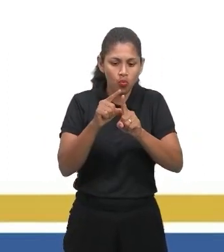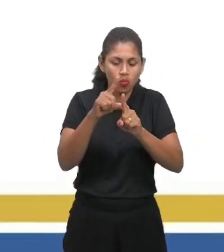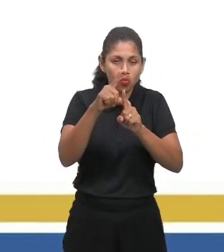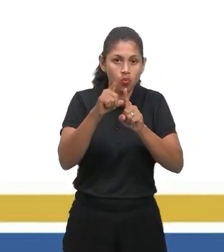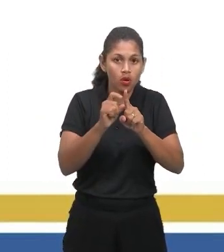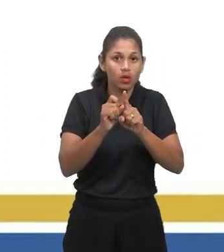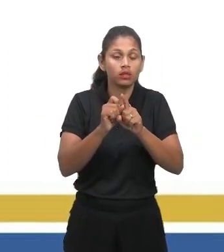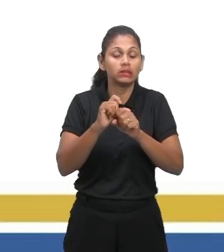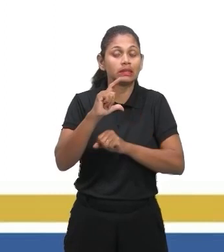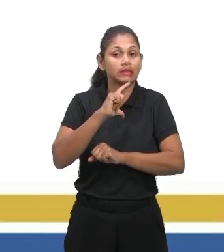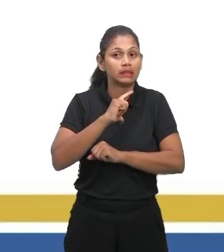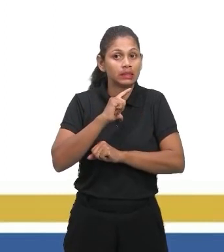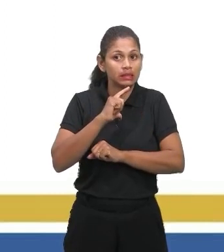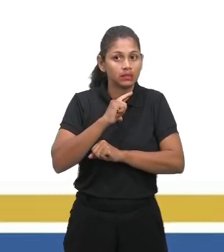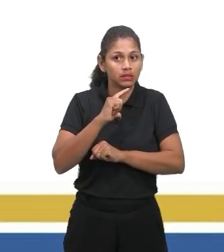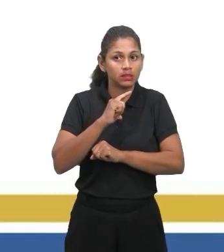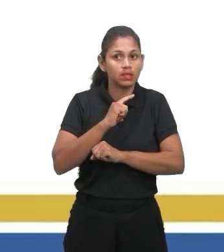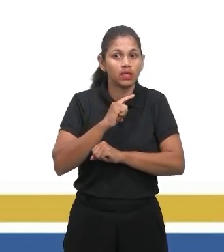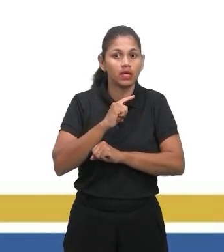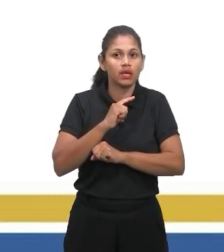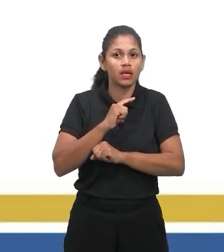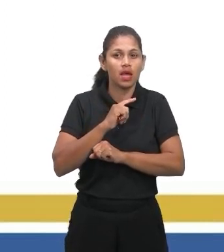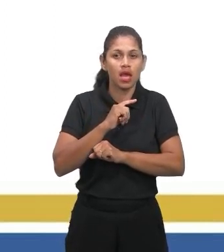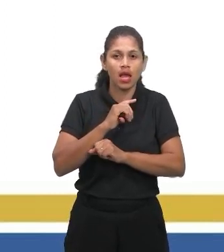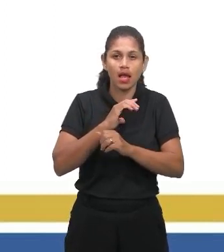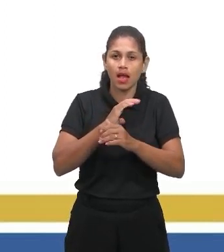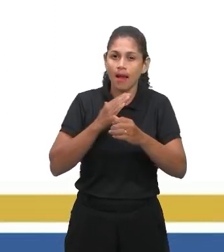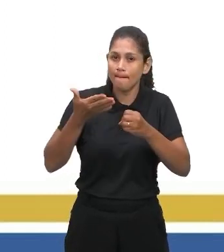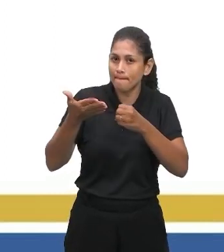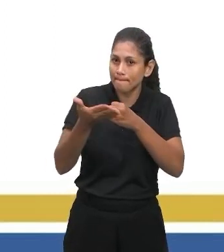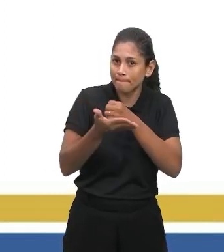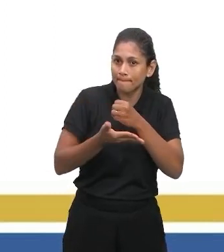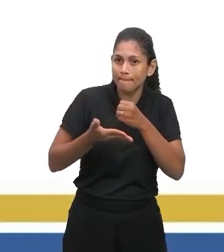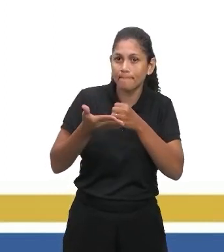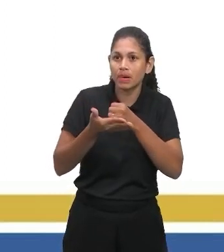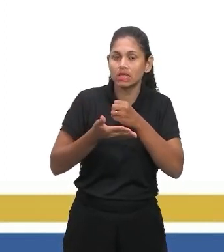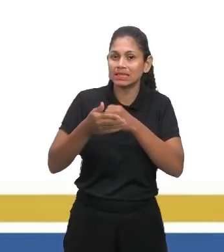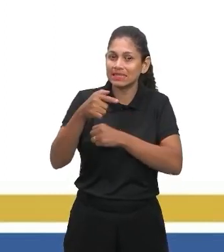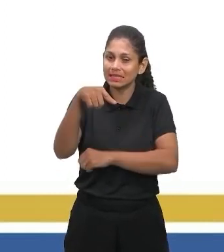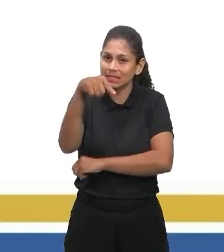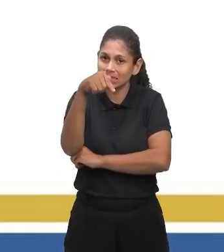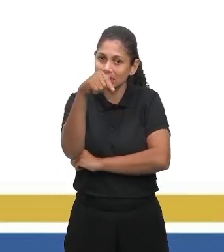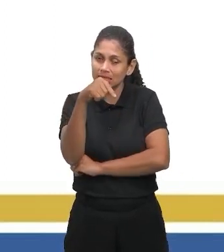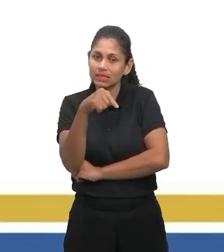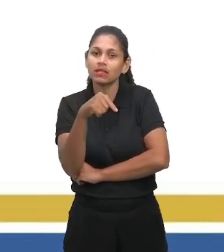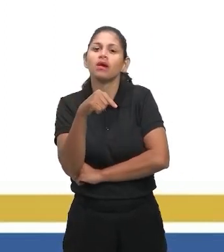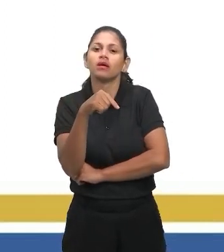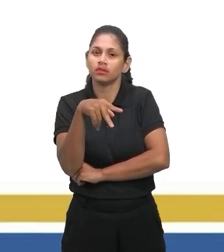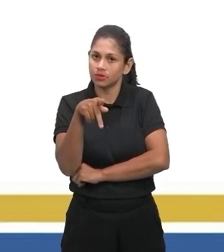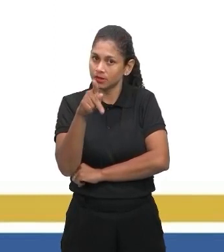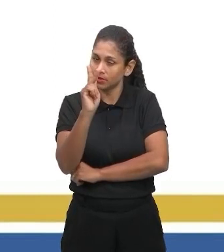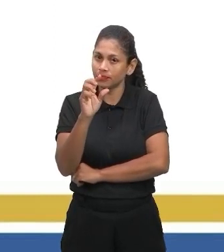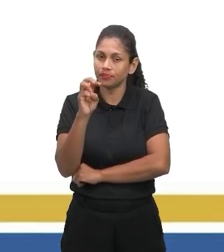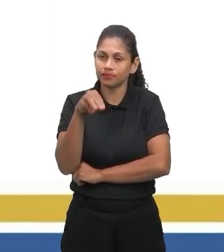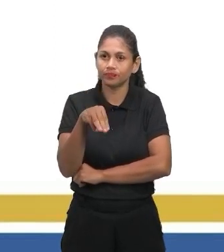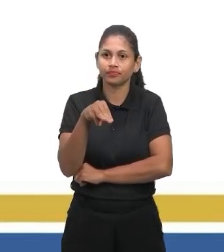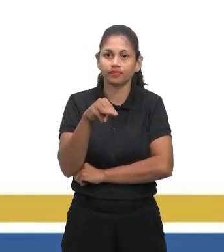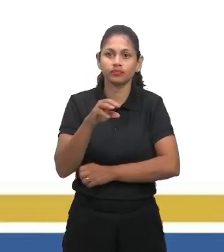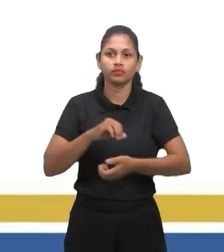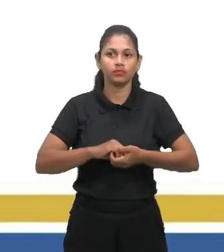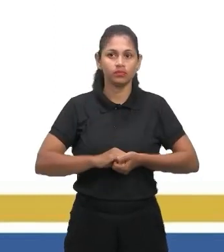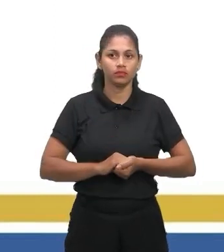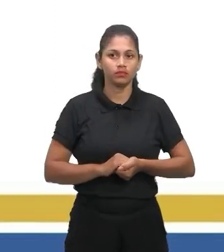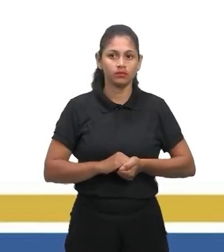km. Tem tudo bem. Além da velocidade máxima permitida, tolerância de 7 km. Considere que a velocidade final registrada